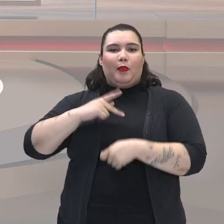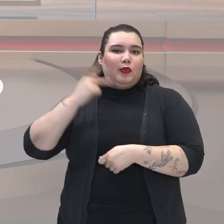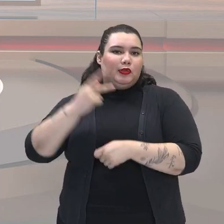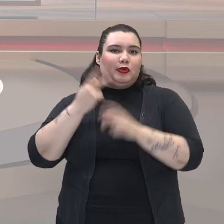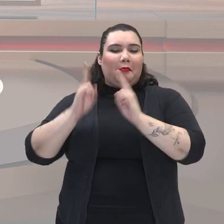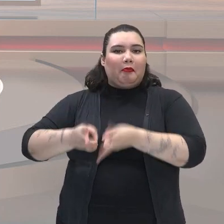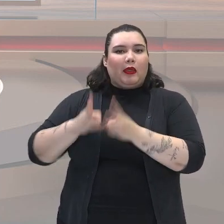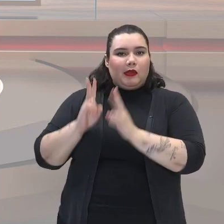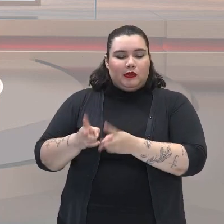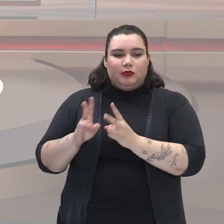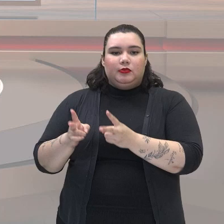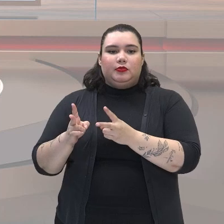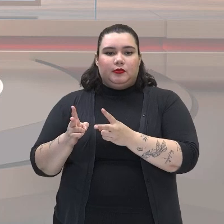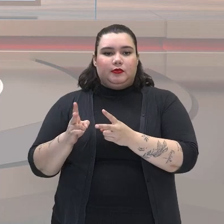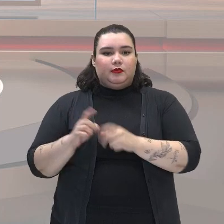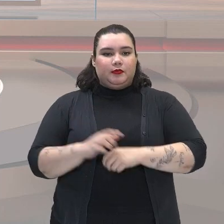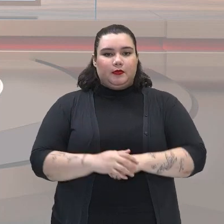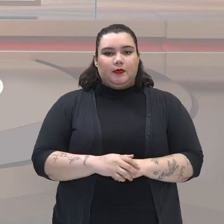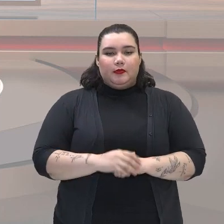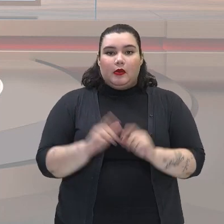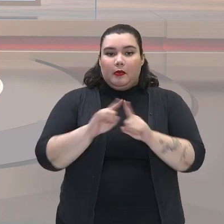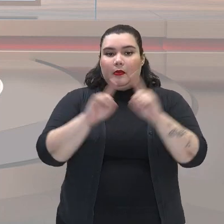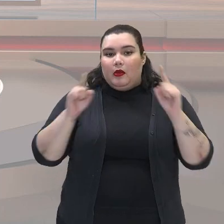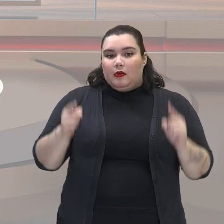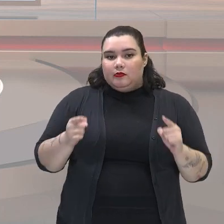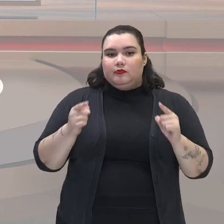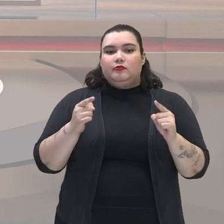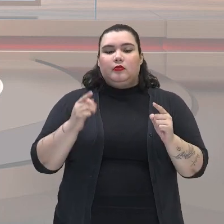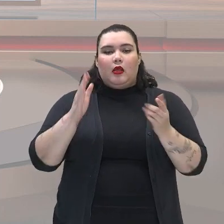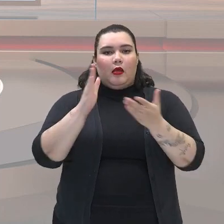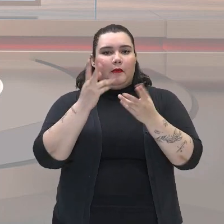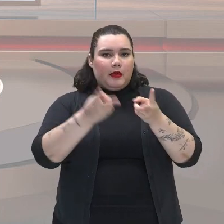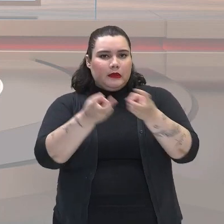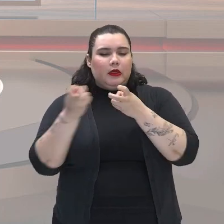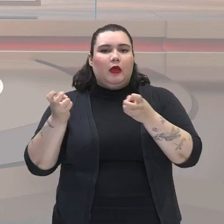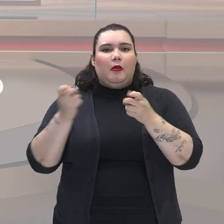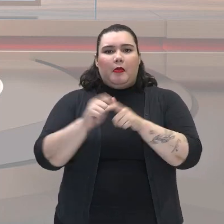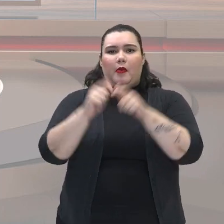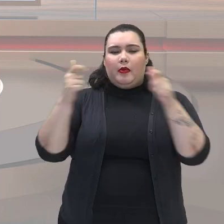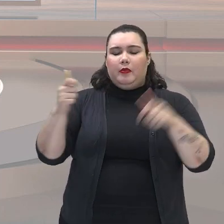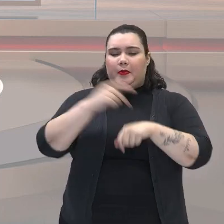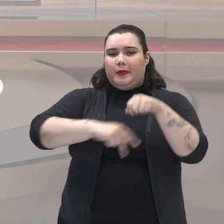No entanto, né, nós vemos que ainda muitos países europeus